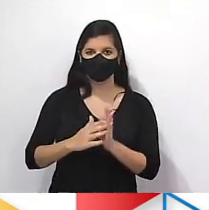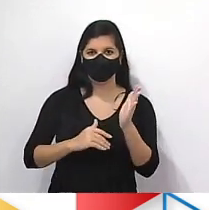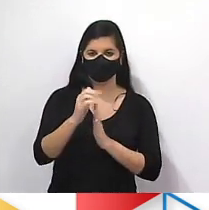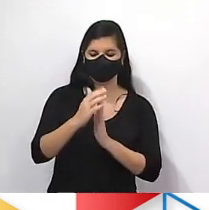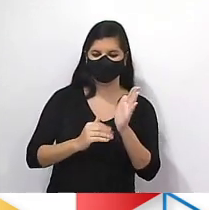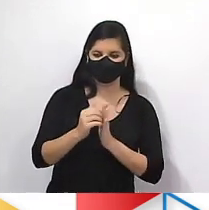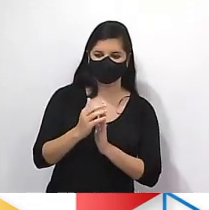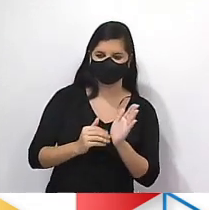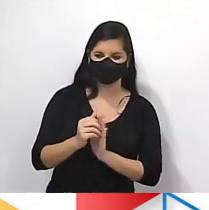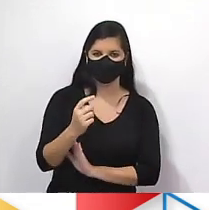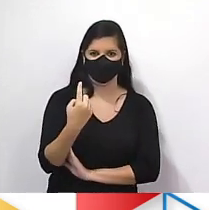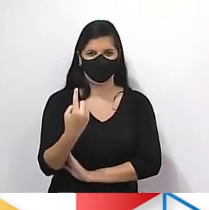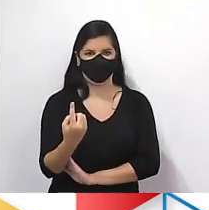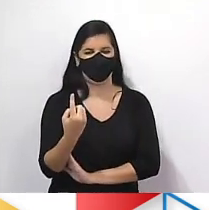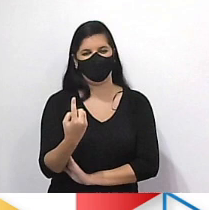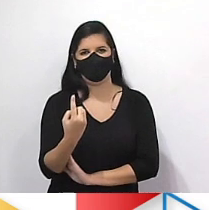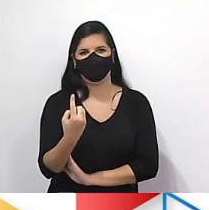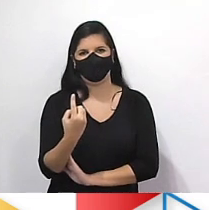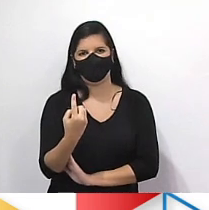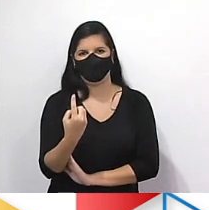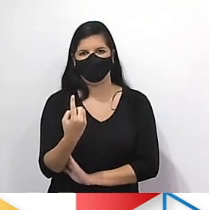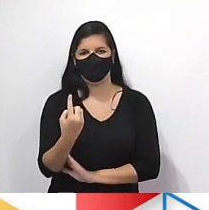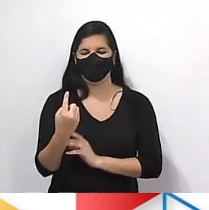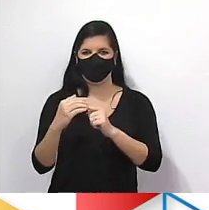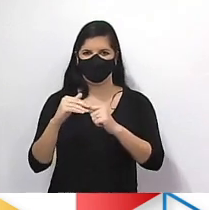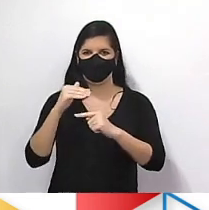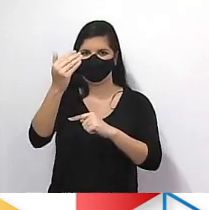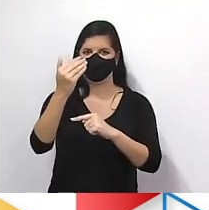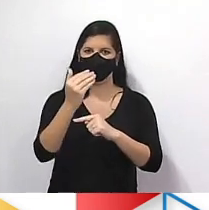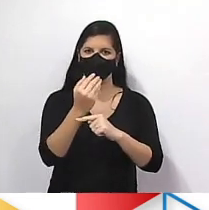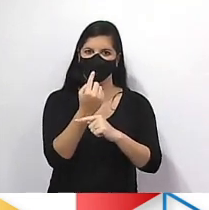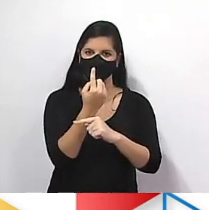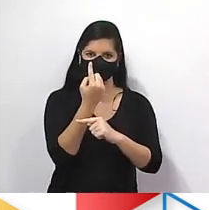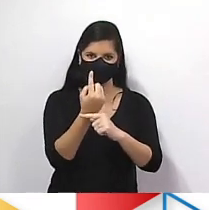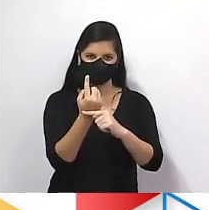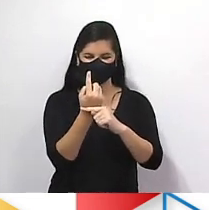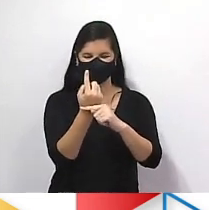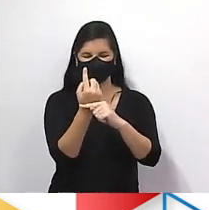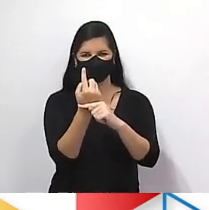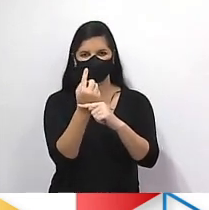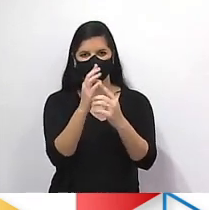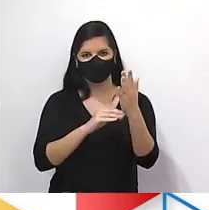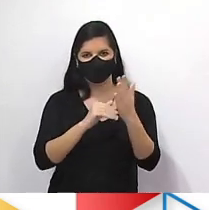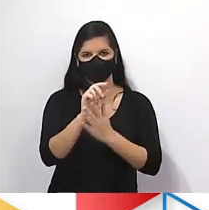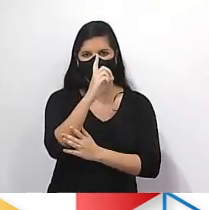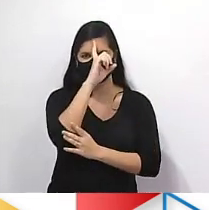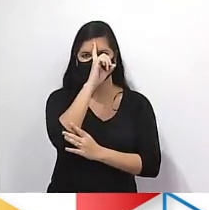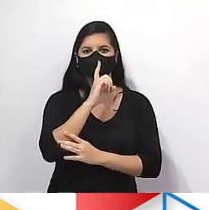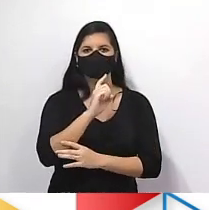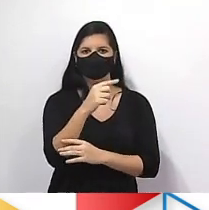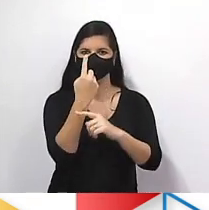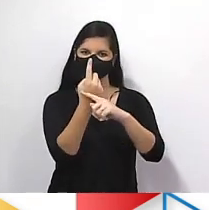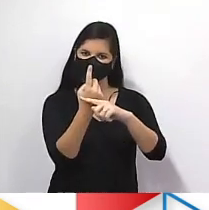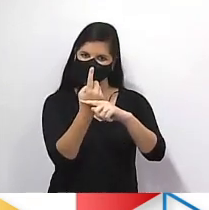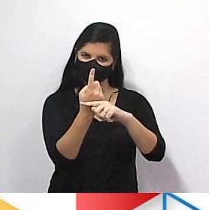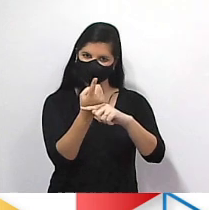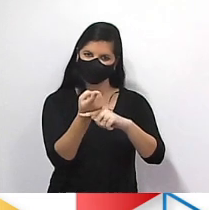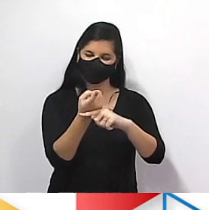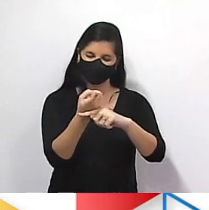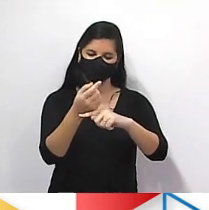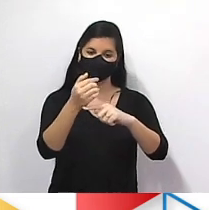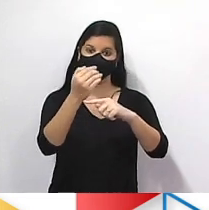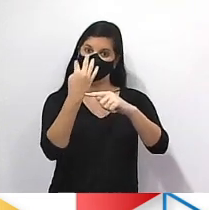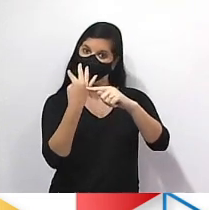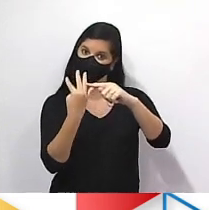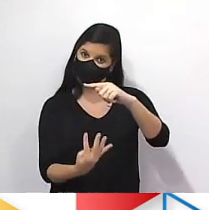vou pintar um quadrado, né, menor desse quadrado maior aí que vocês estão vendo. Então, um